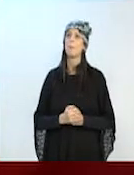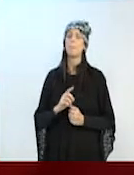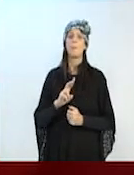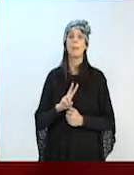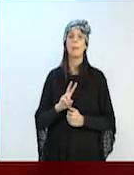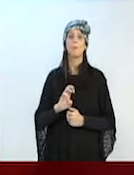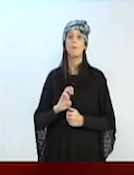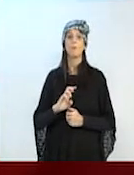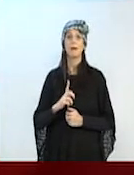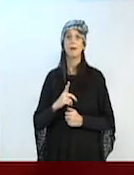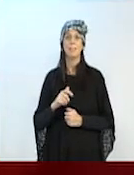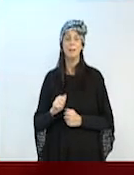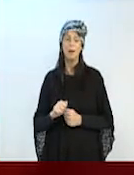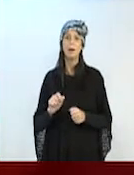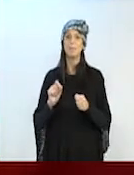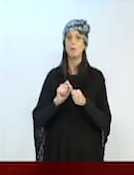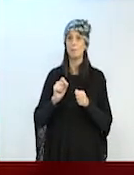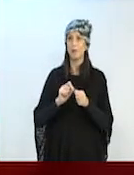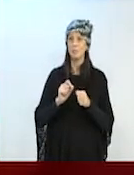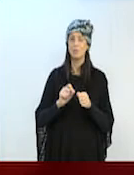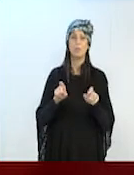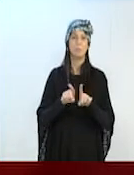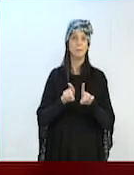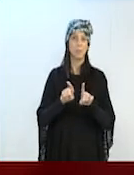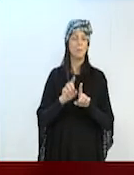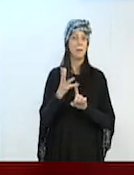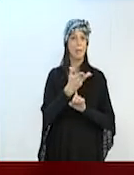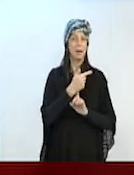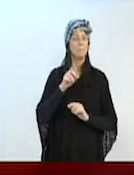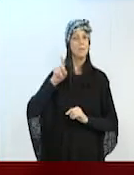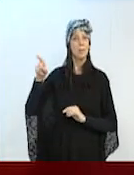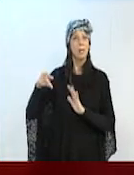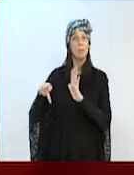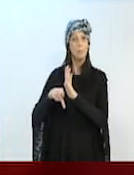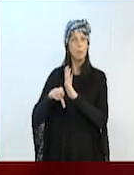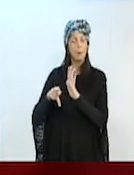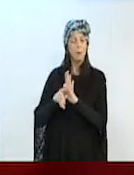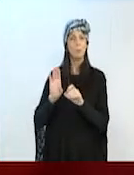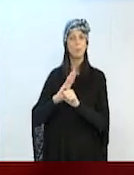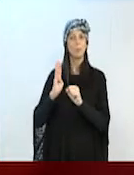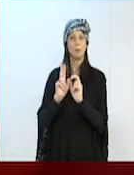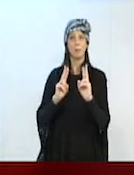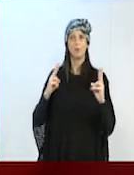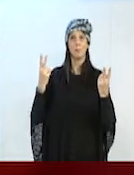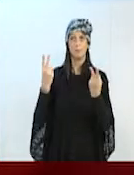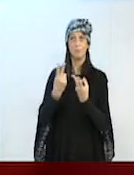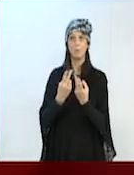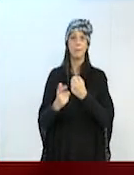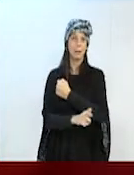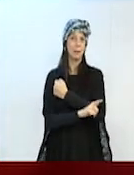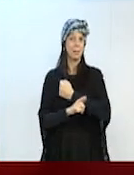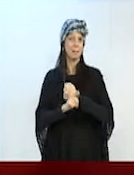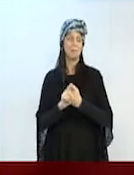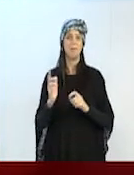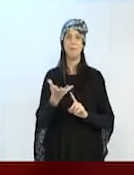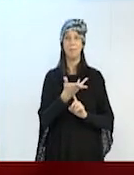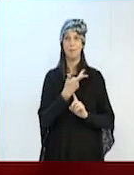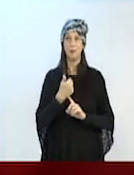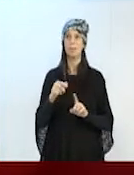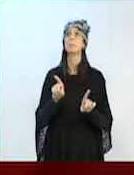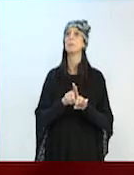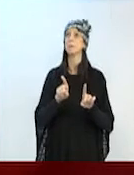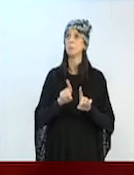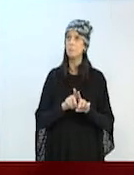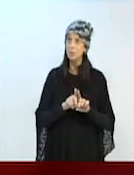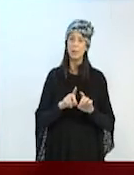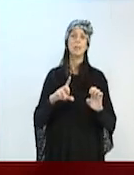que surgiu com usuários do CRAS, lá do bairro da Velha. Nós temos o Garcia Arte, que é um empreendimento que surgiu também